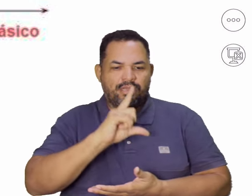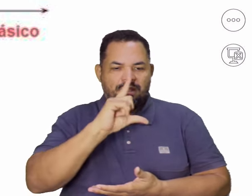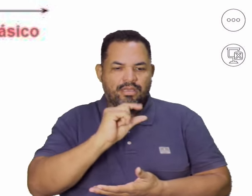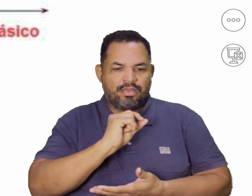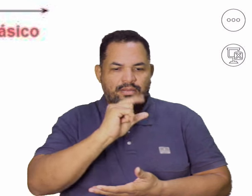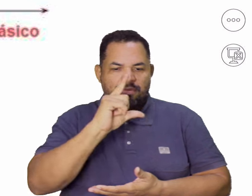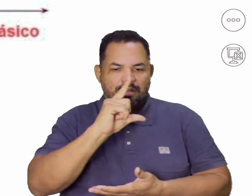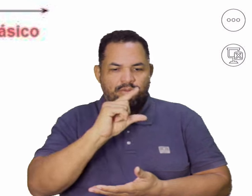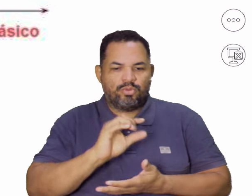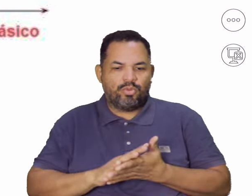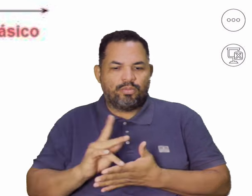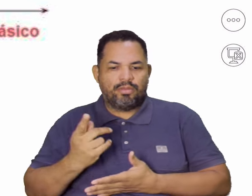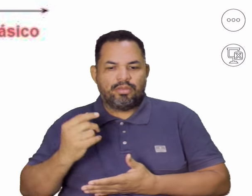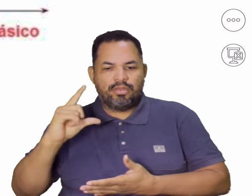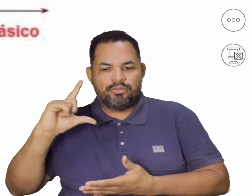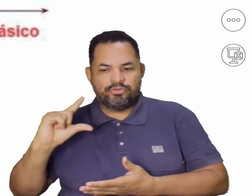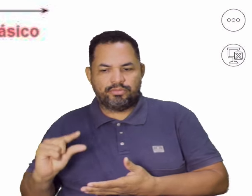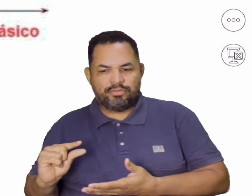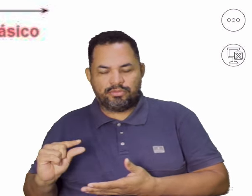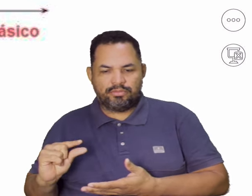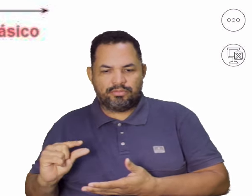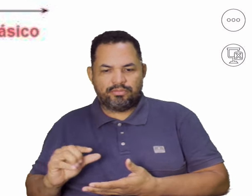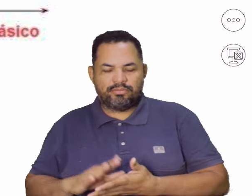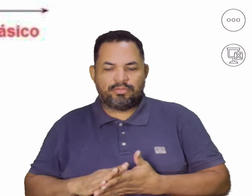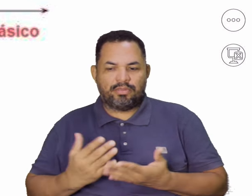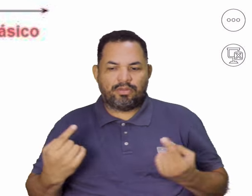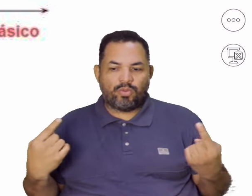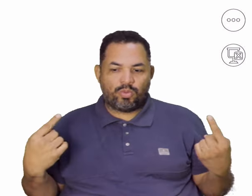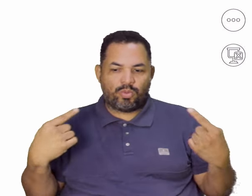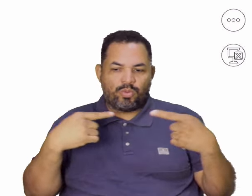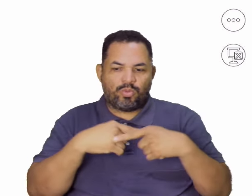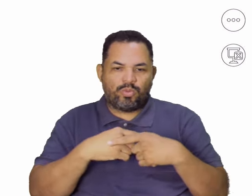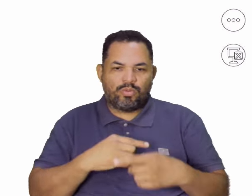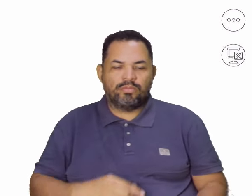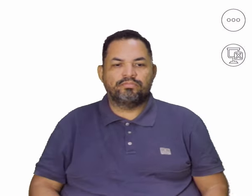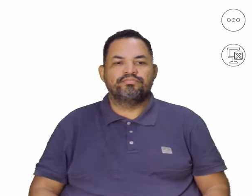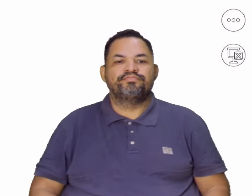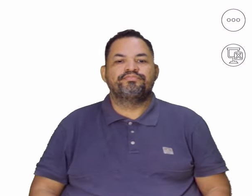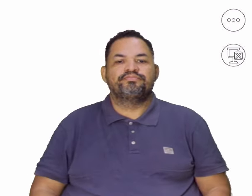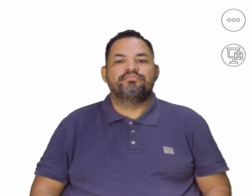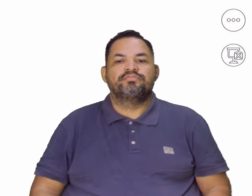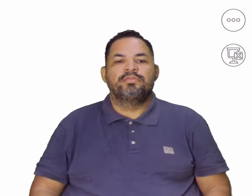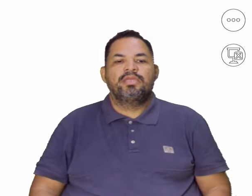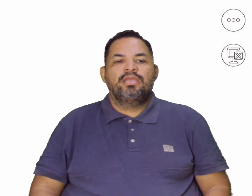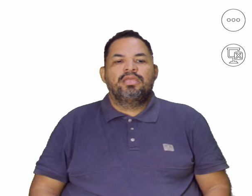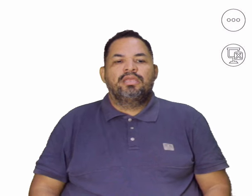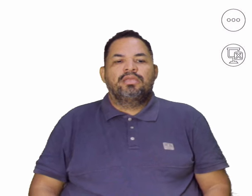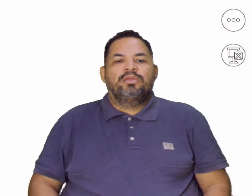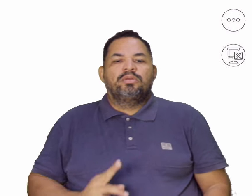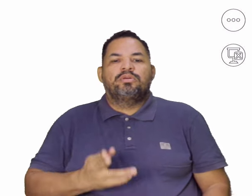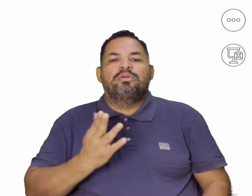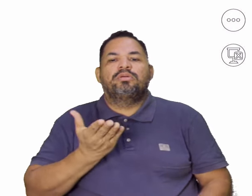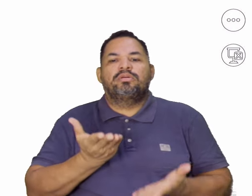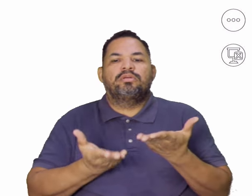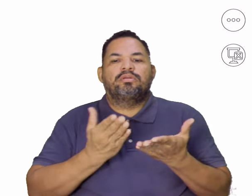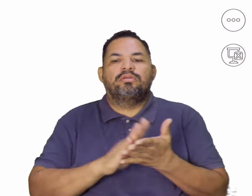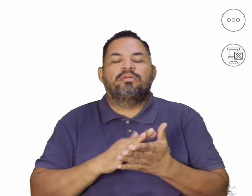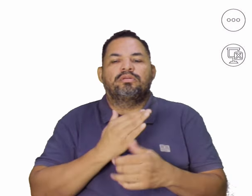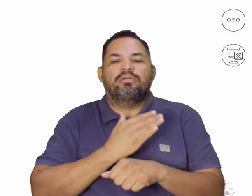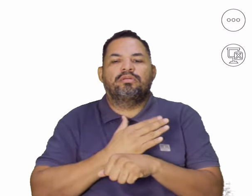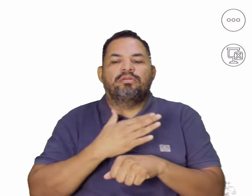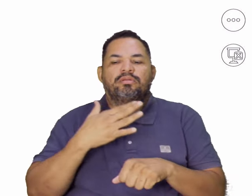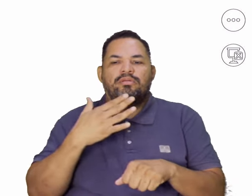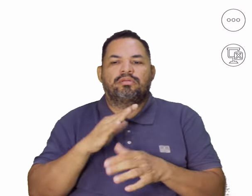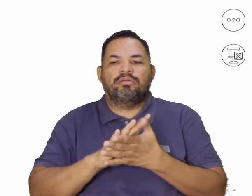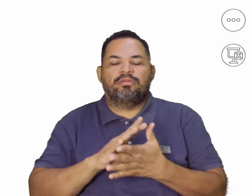o poh diminui de forma que a soma seja 14 constante de equilíbrio químico do ácido